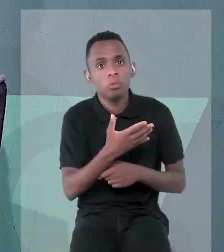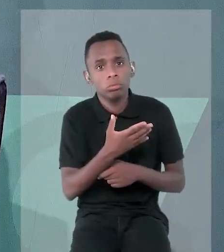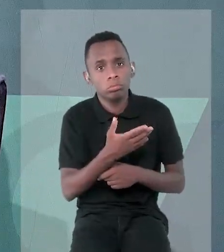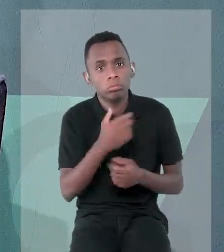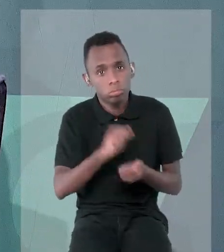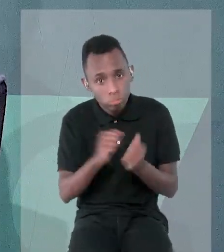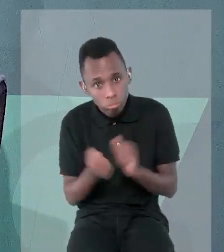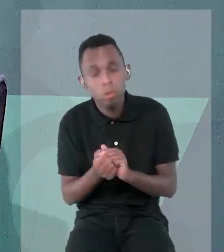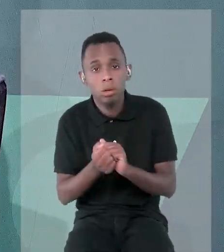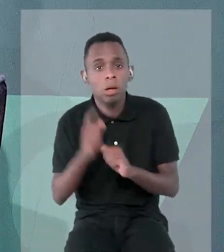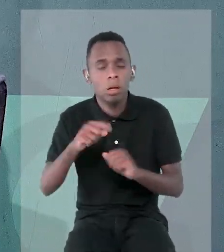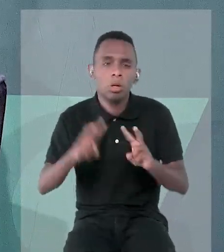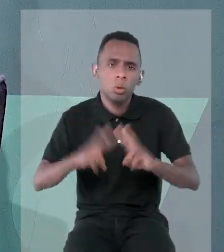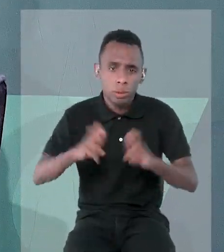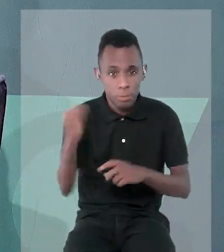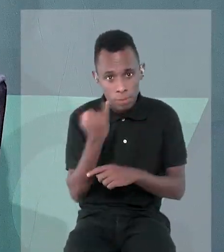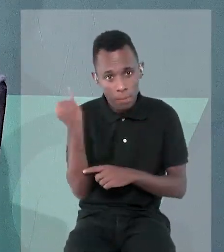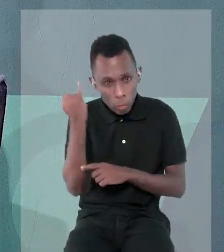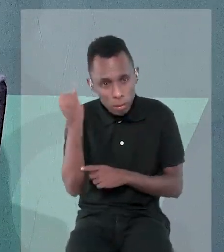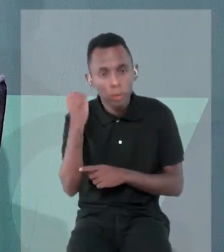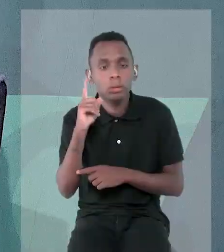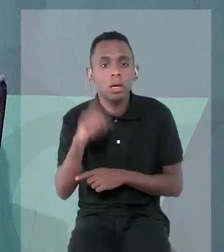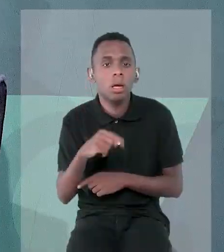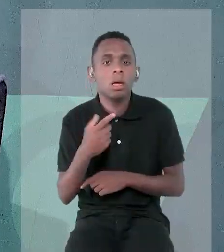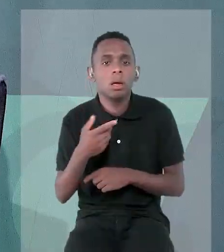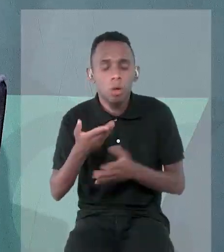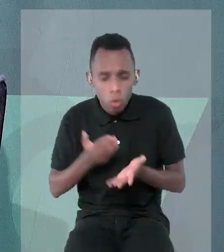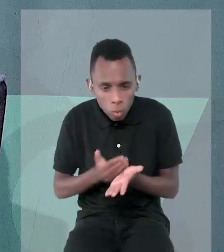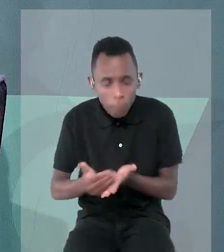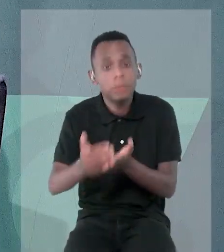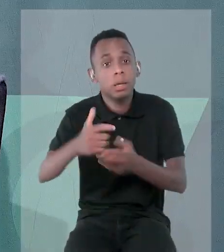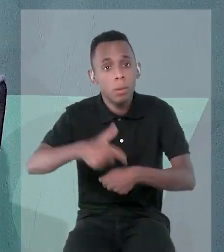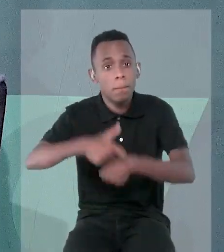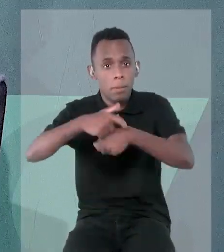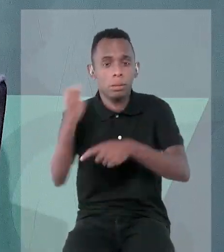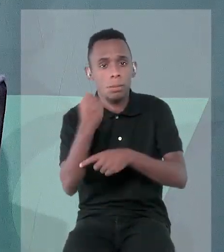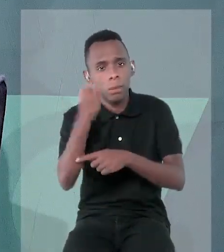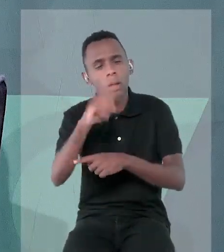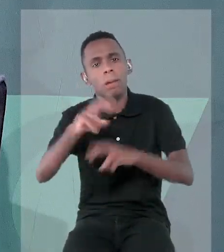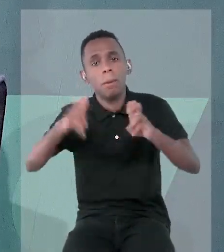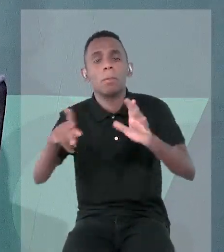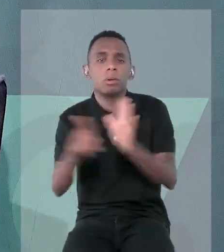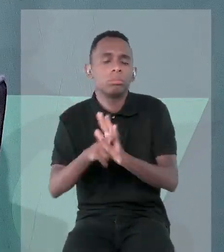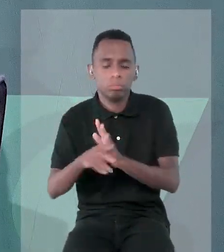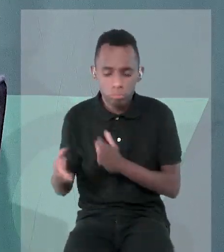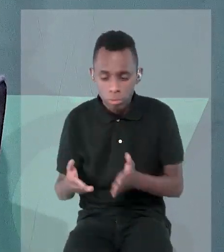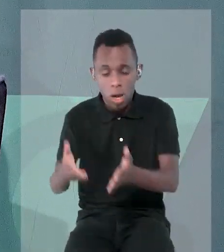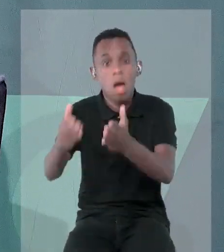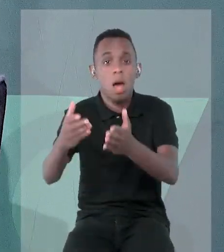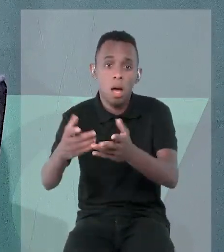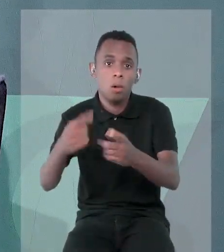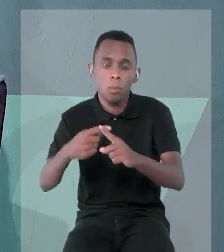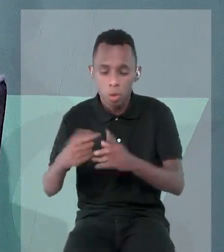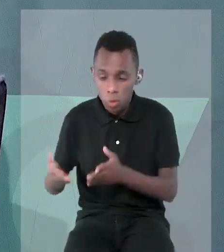respiro, respondendo a essa questão muito importante, que estava nascendo naquele momento, se tornava muito importante, que era a questão hídrica. O Rio Doce tinha